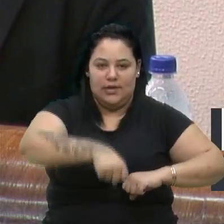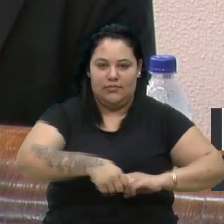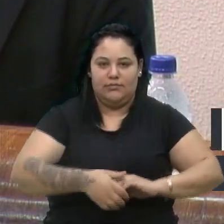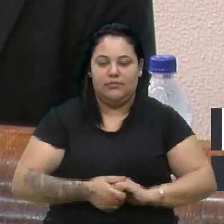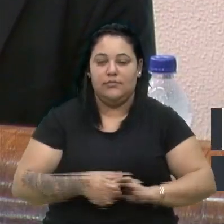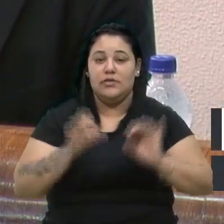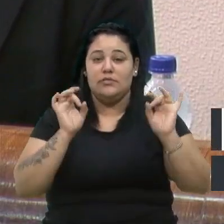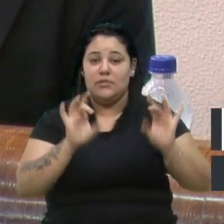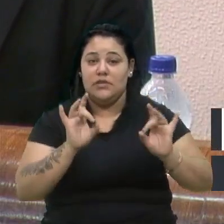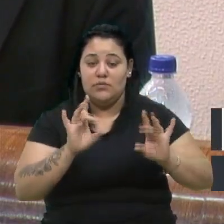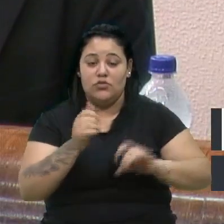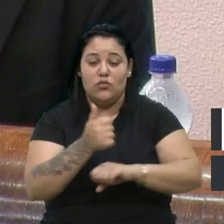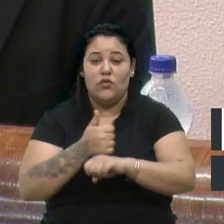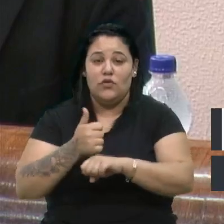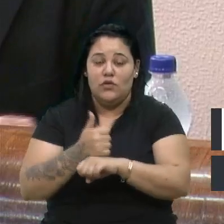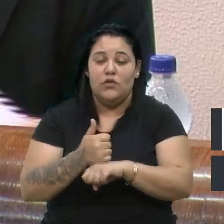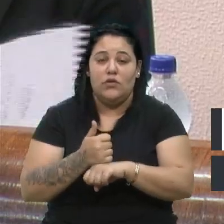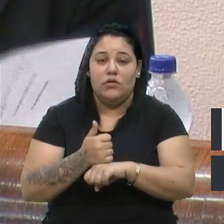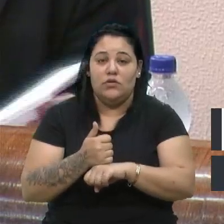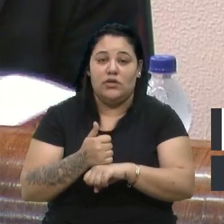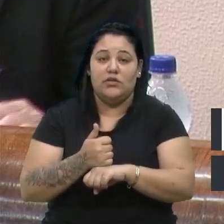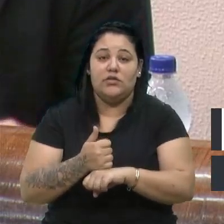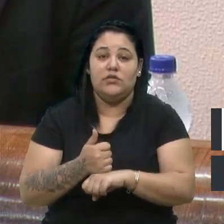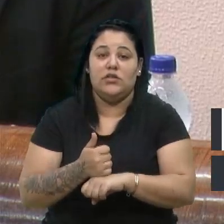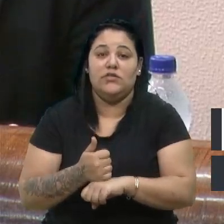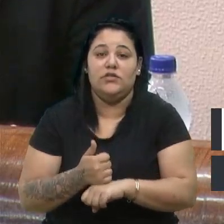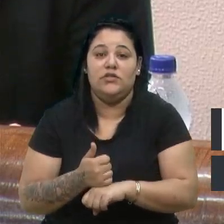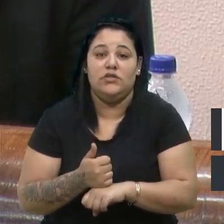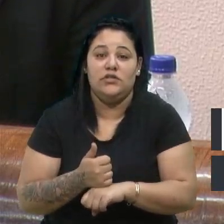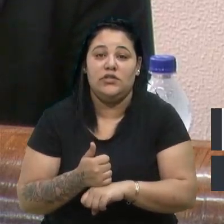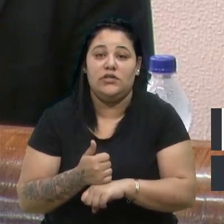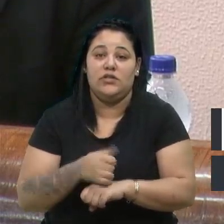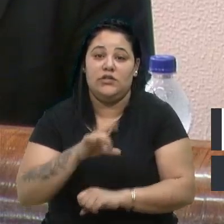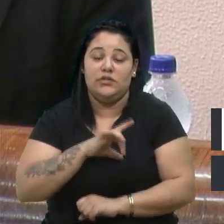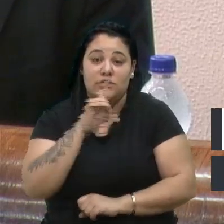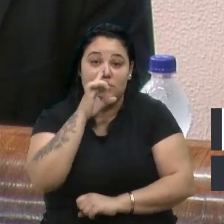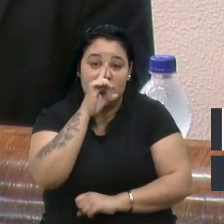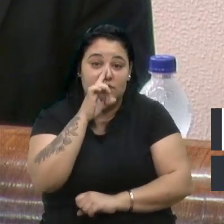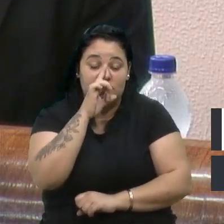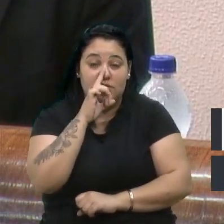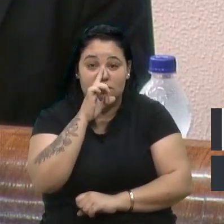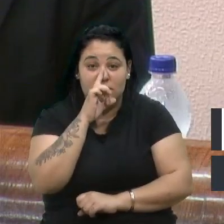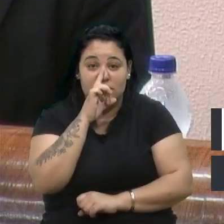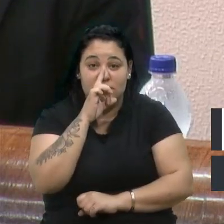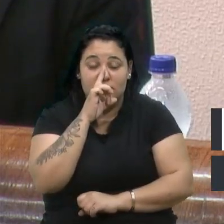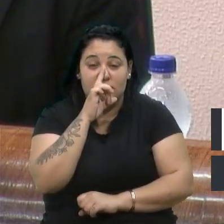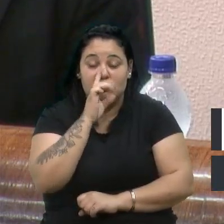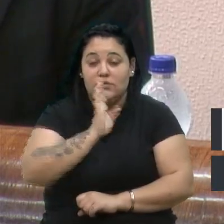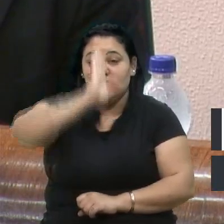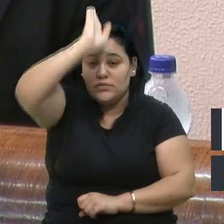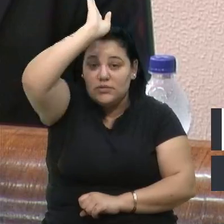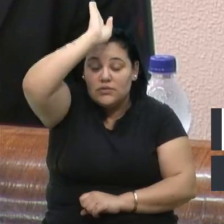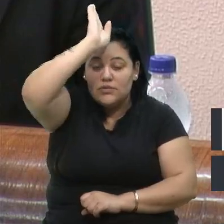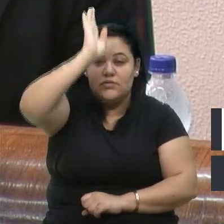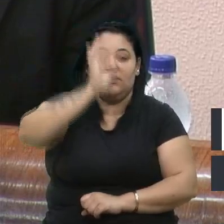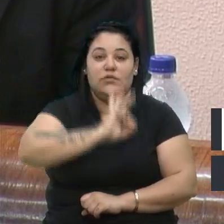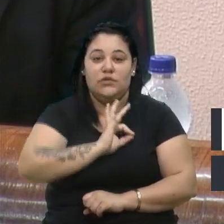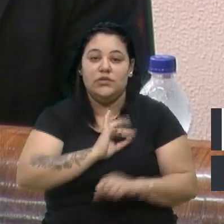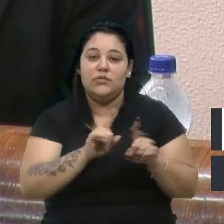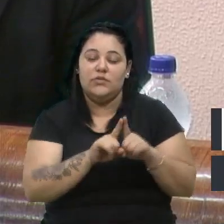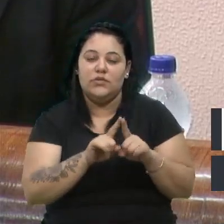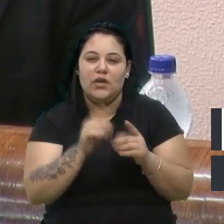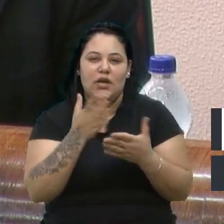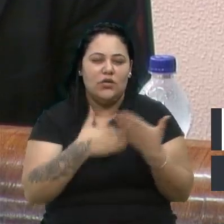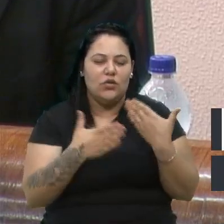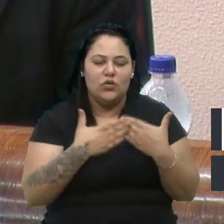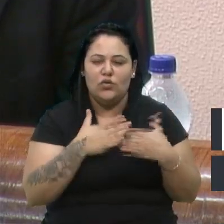especialmente profissões que correm o risco que a brigada, os profissionais da brigada, bombeiros, a todo